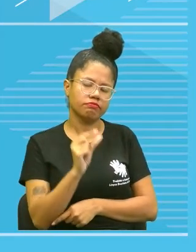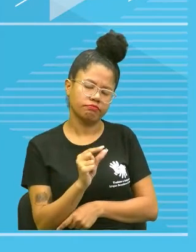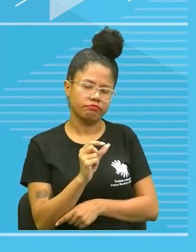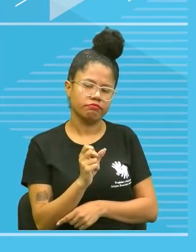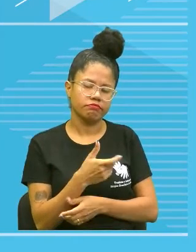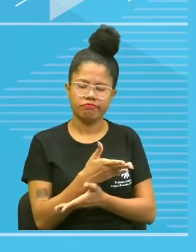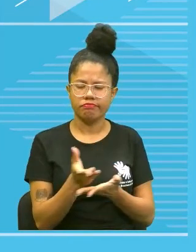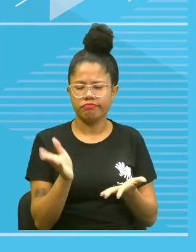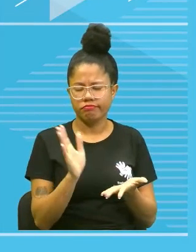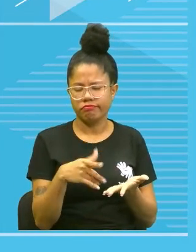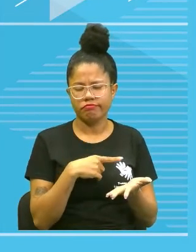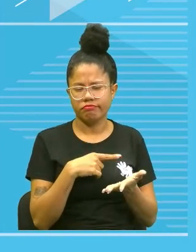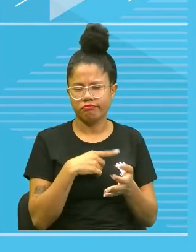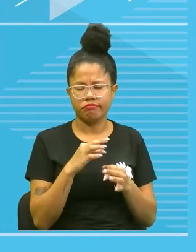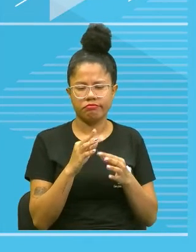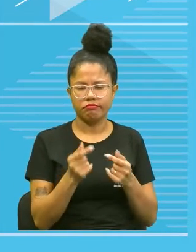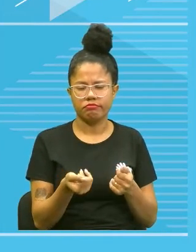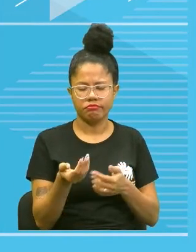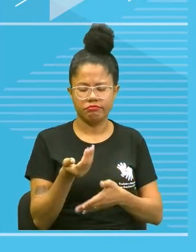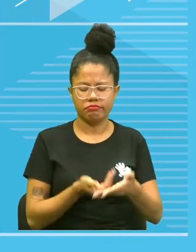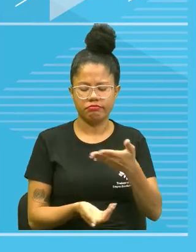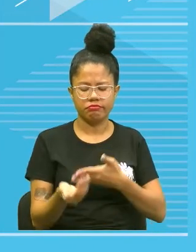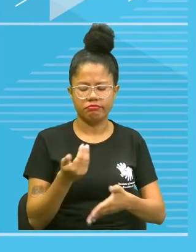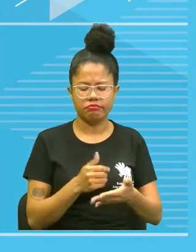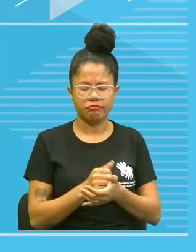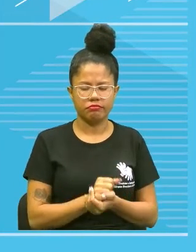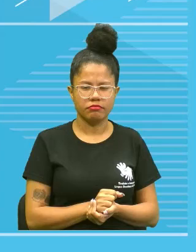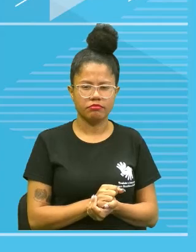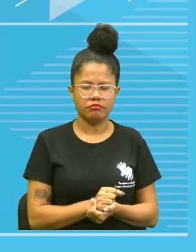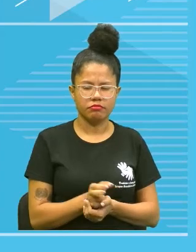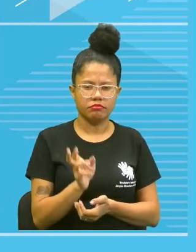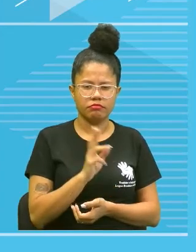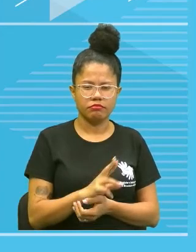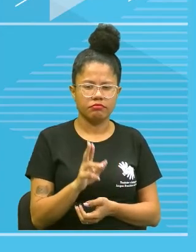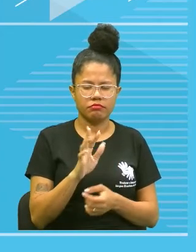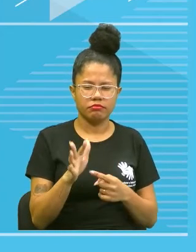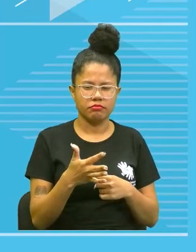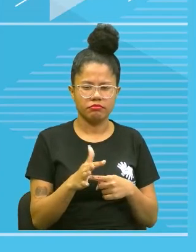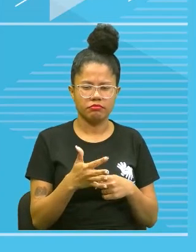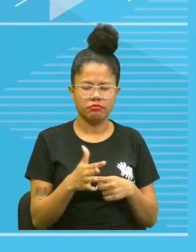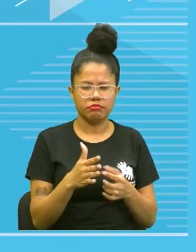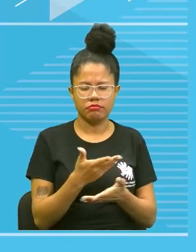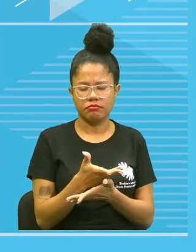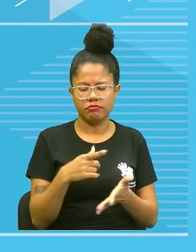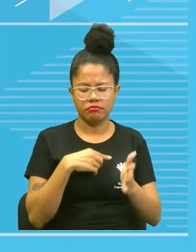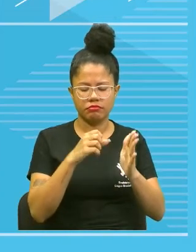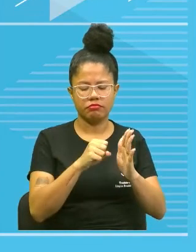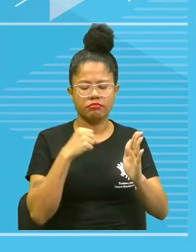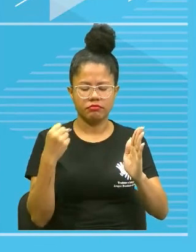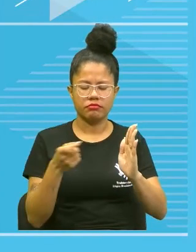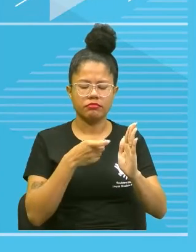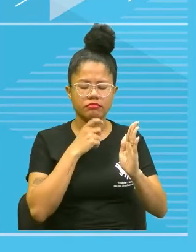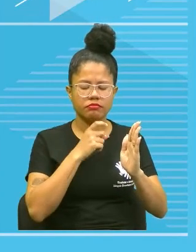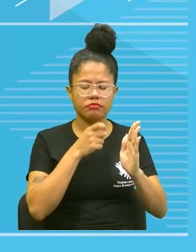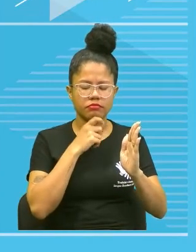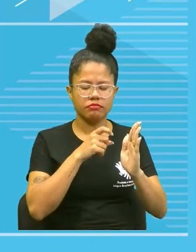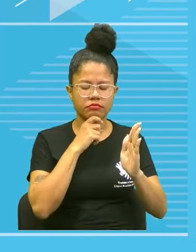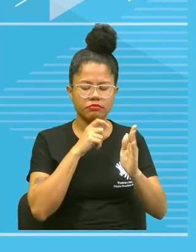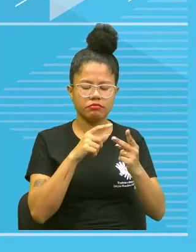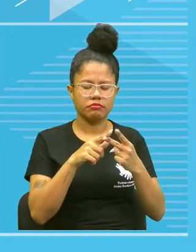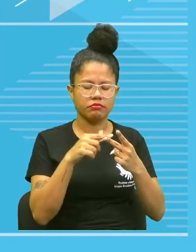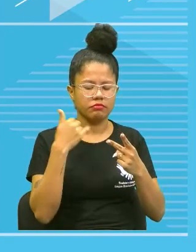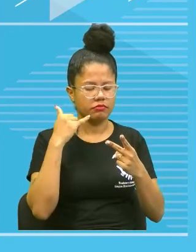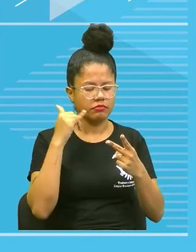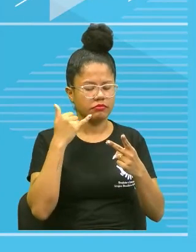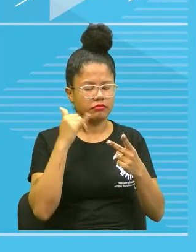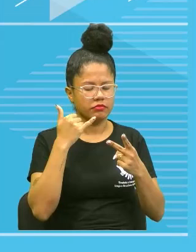em relação a aparelhos eletroeletrônicos, você tem geladeira funciona assim, TV funciona assim, celular